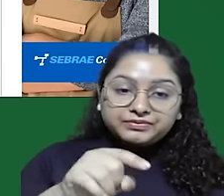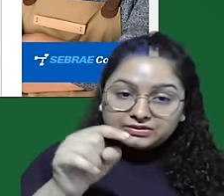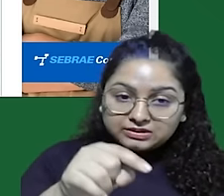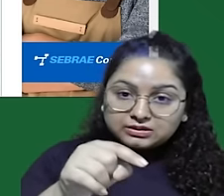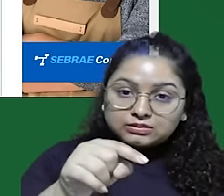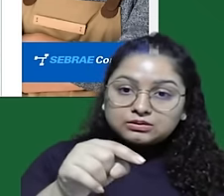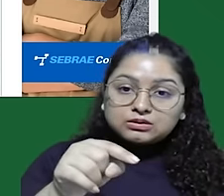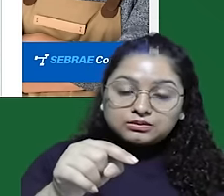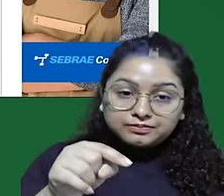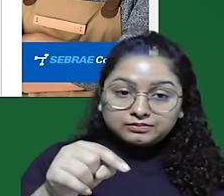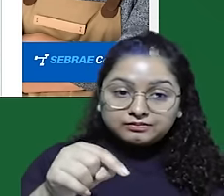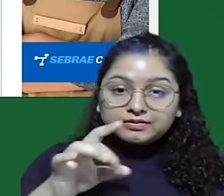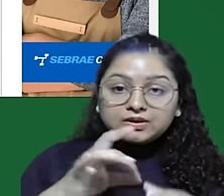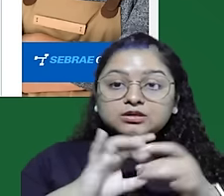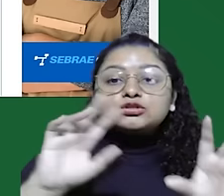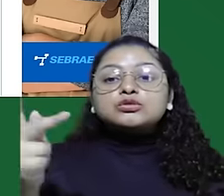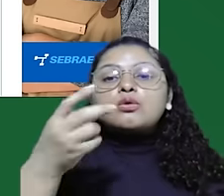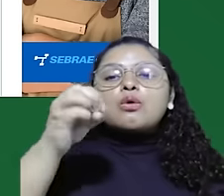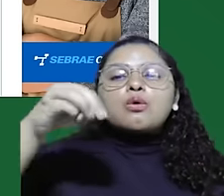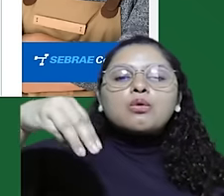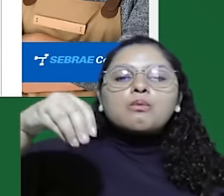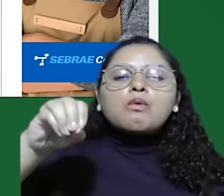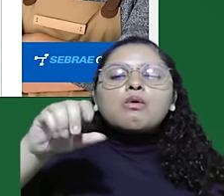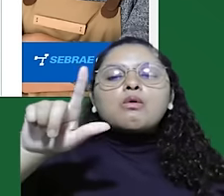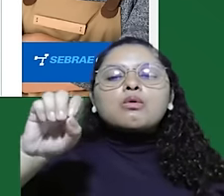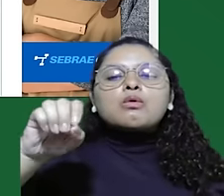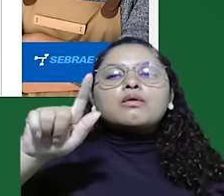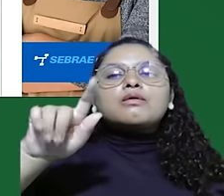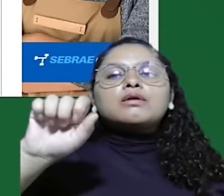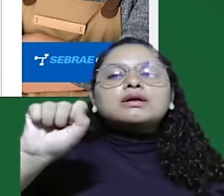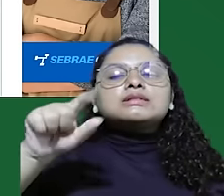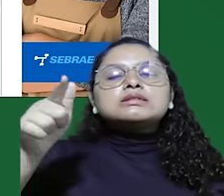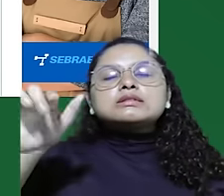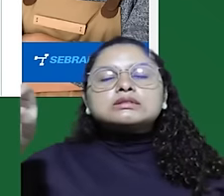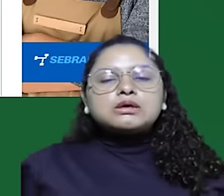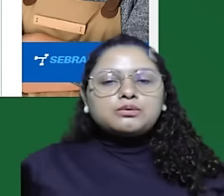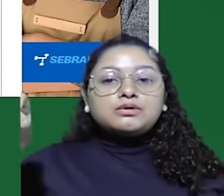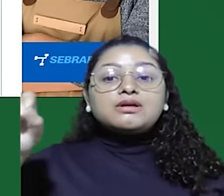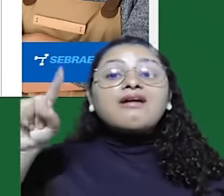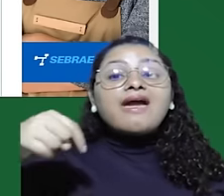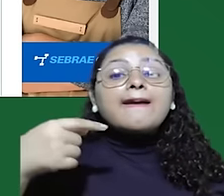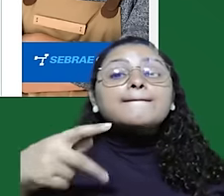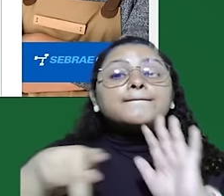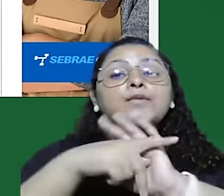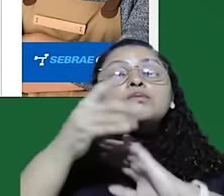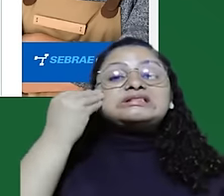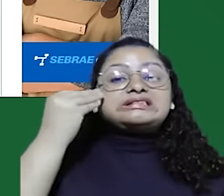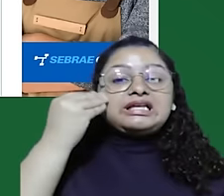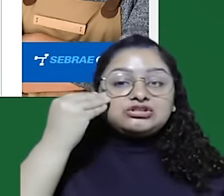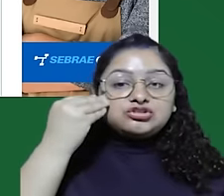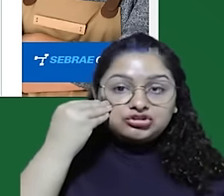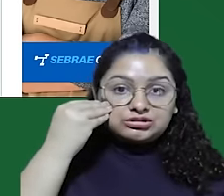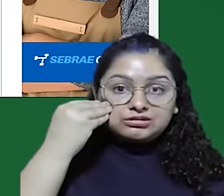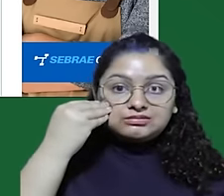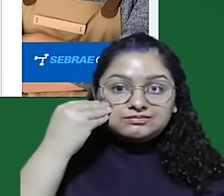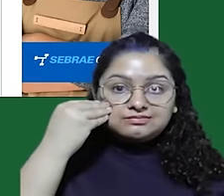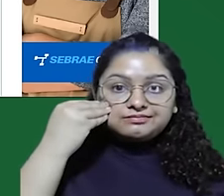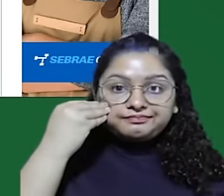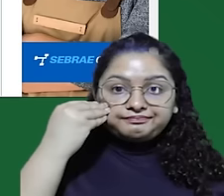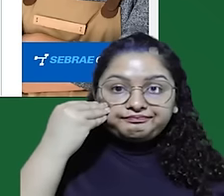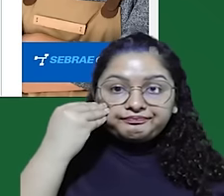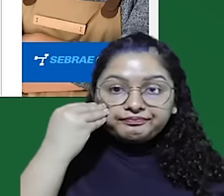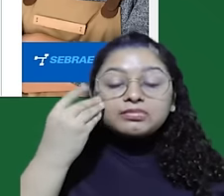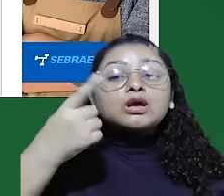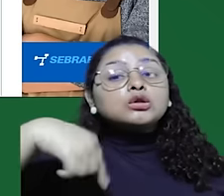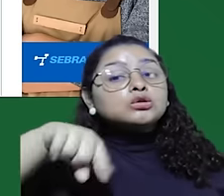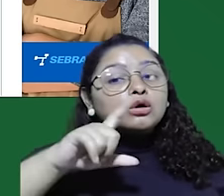homologação também que é a versão de teste eu vou tirar essa seleção para ficar bem claro para vocês a